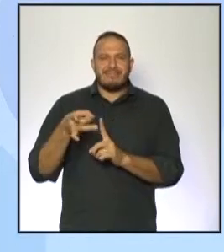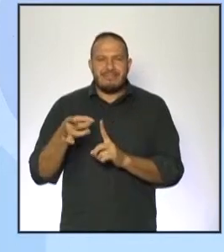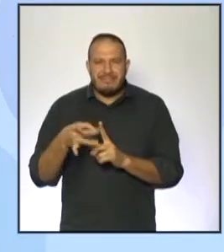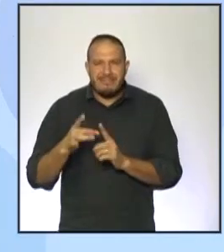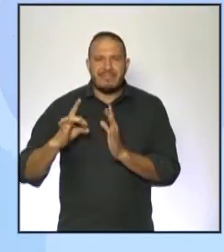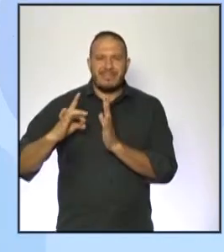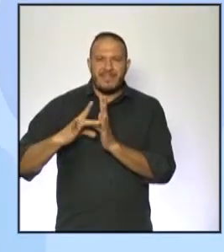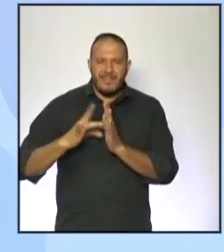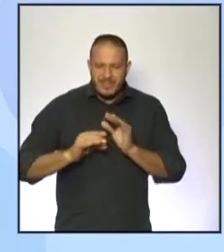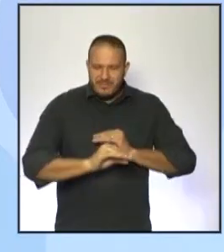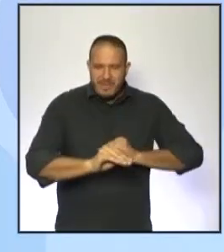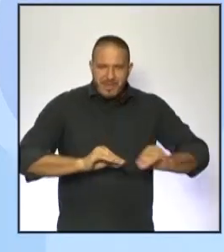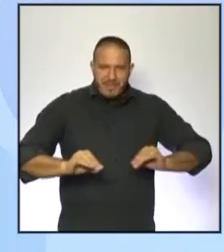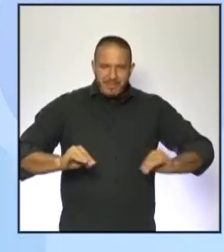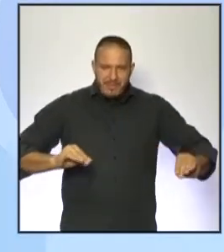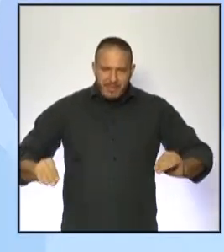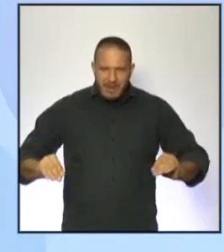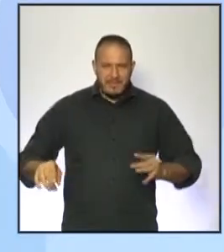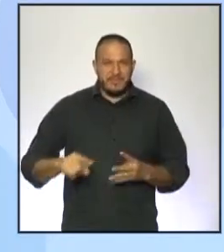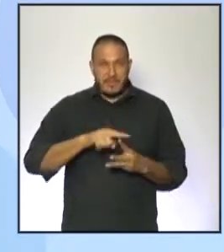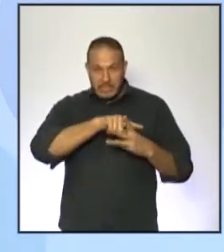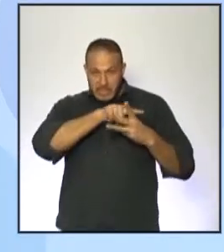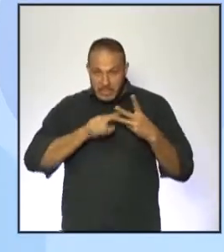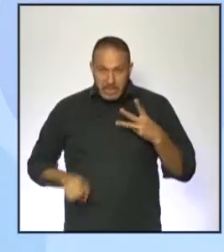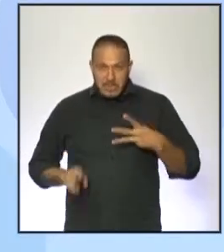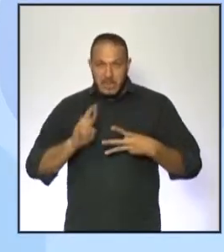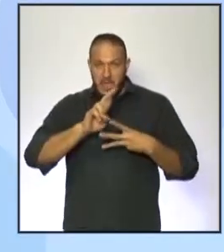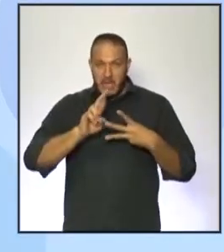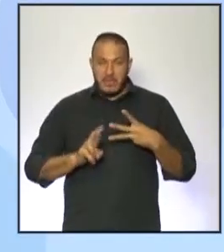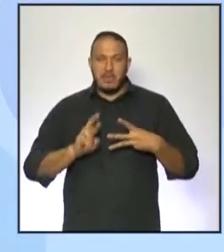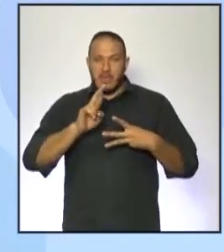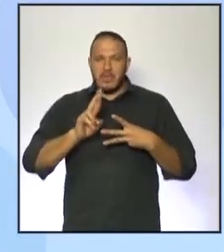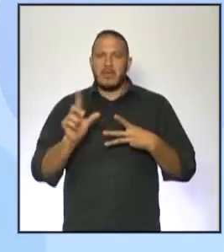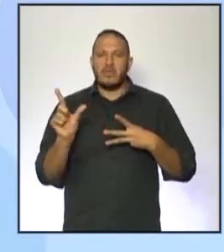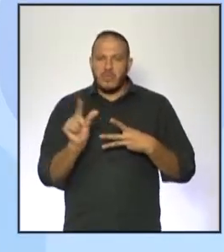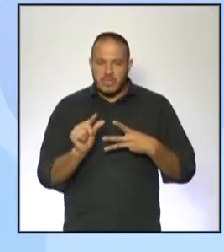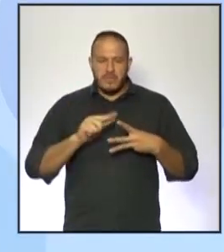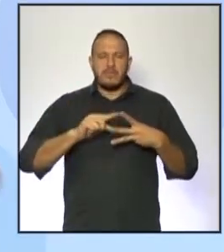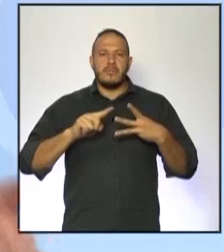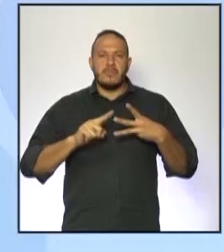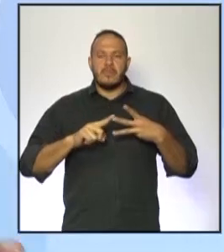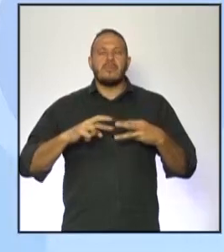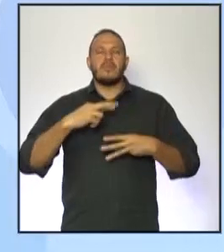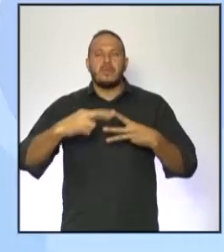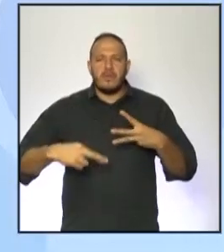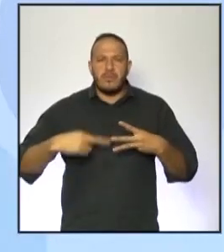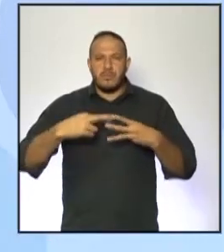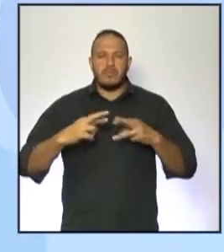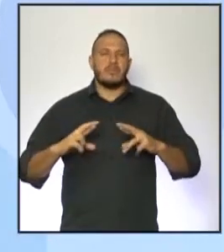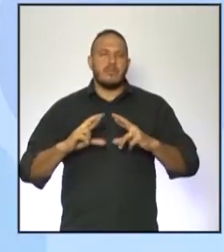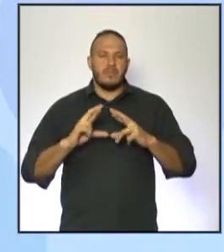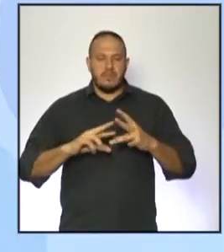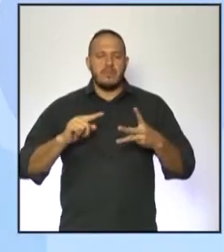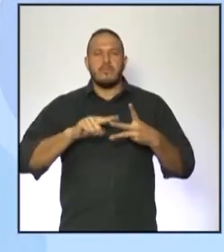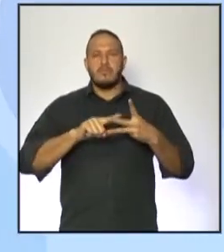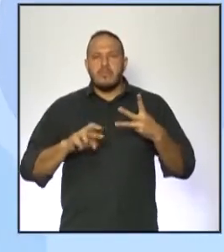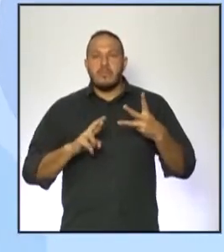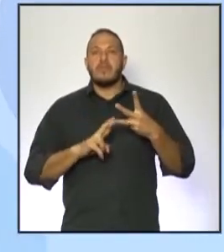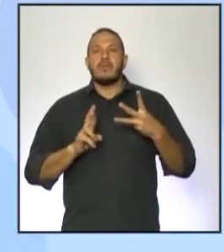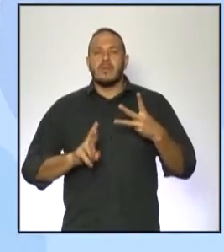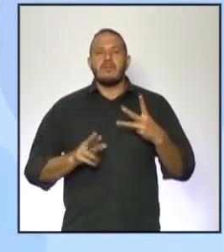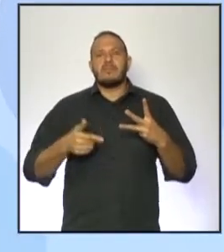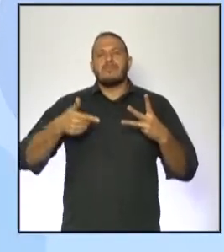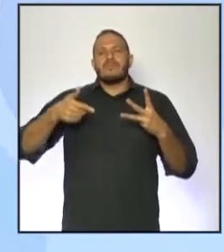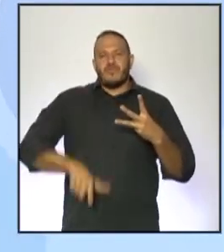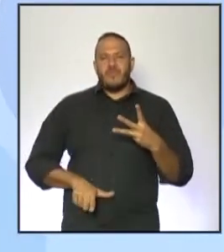necessário praticarmos, então, 3 R's: reduzirmos, reciclar e reutilizar materiais. E para aprender